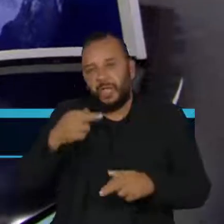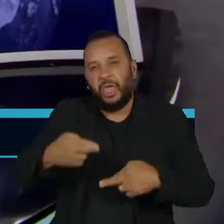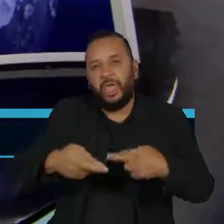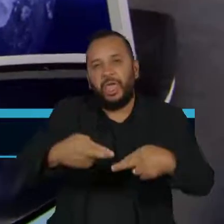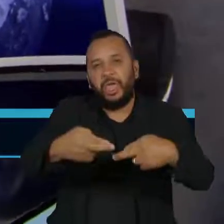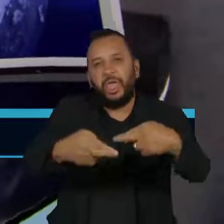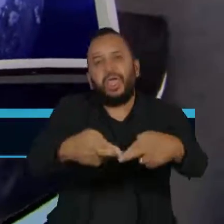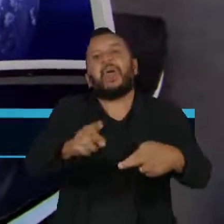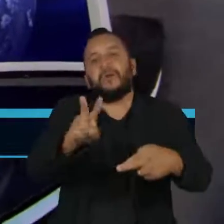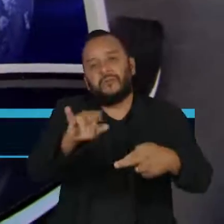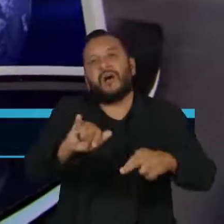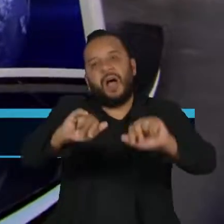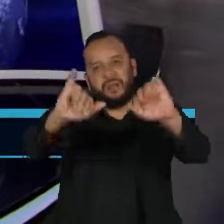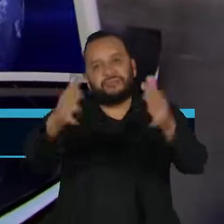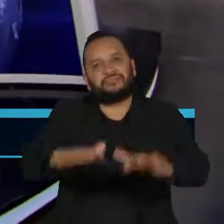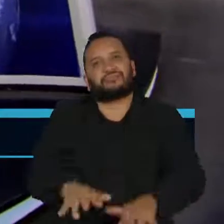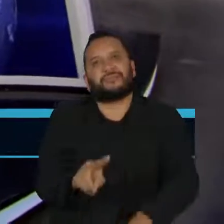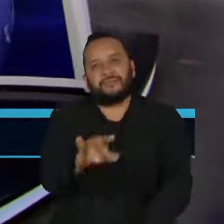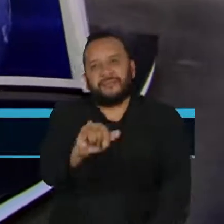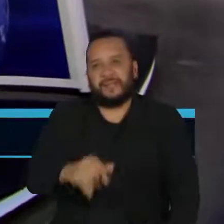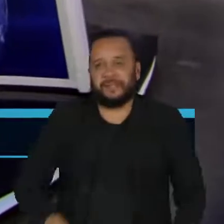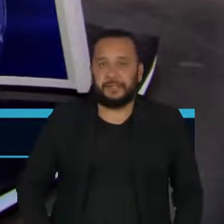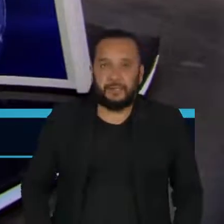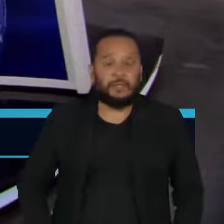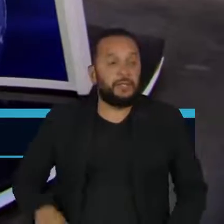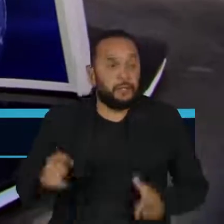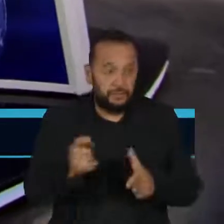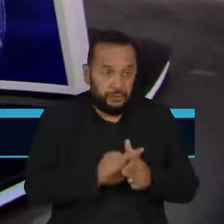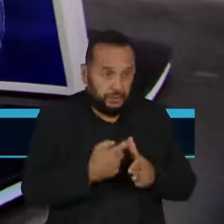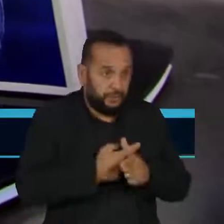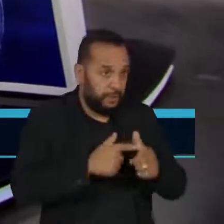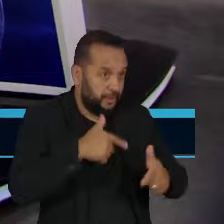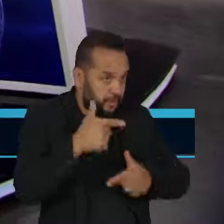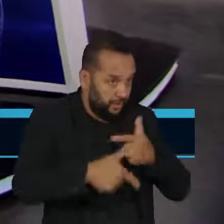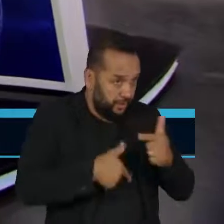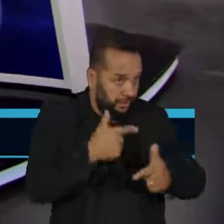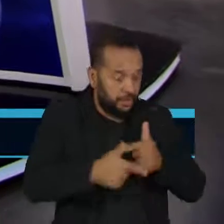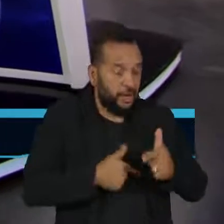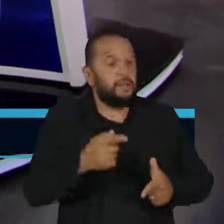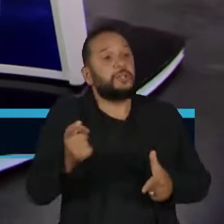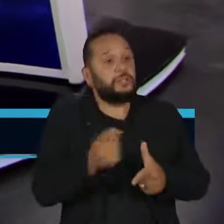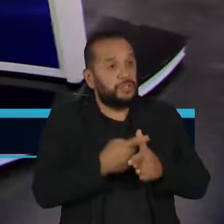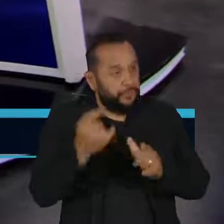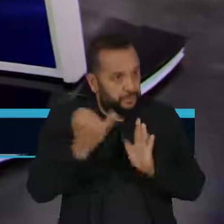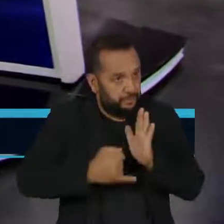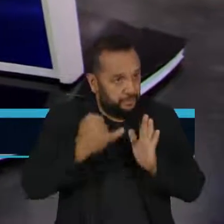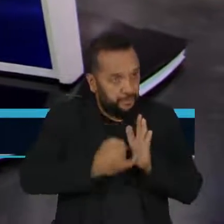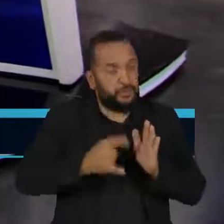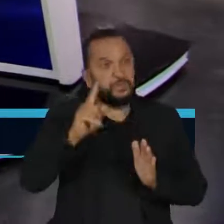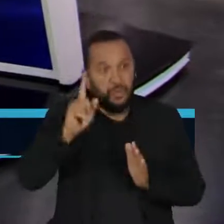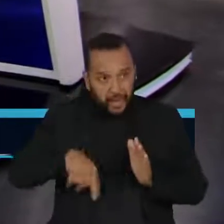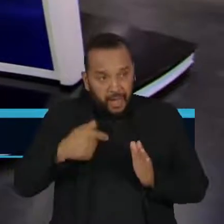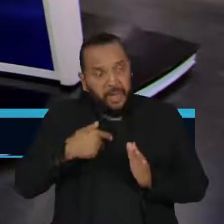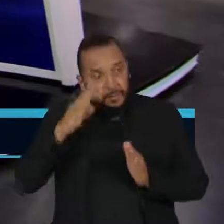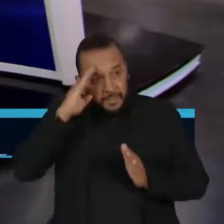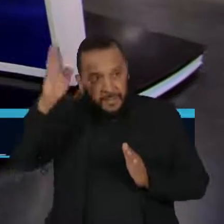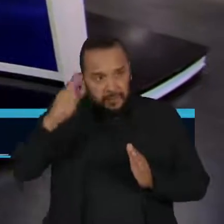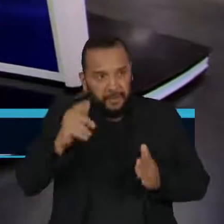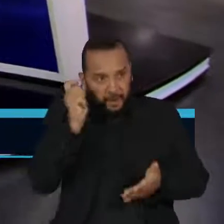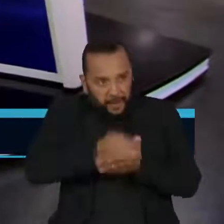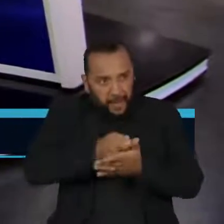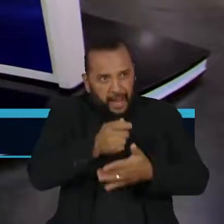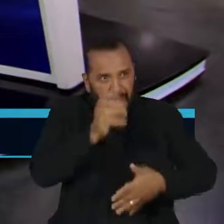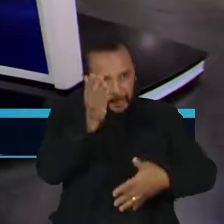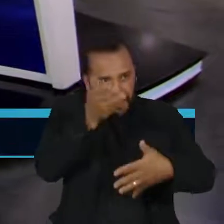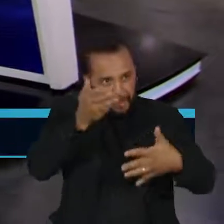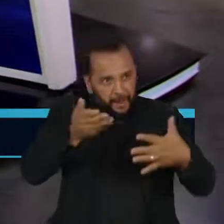João, os débitos trabalhistas e tributários têm preferência na recuperação judicial ou falência? Há algum defeito na